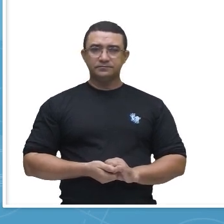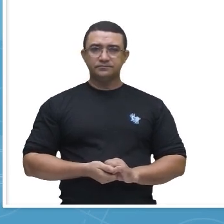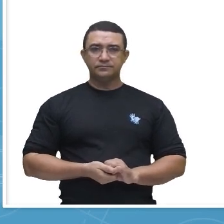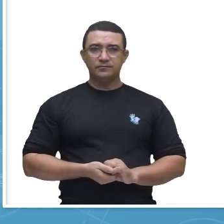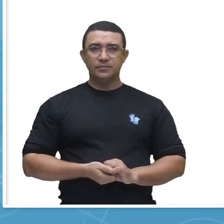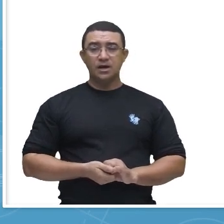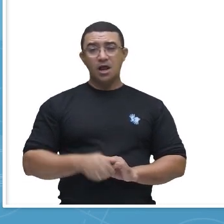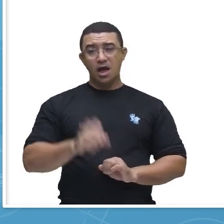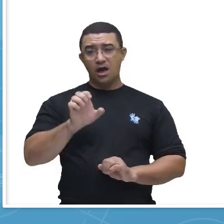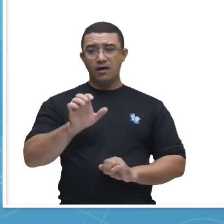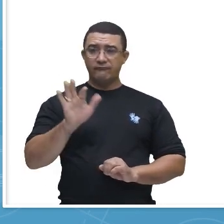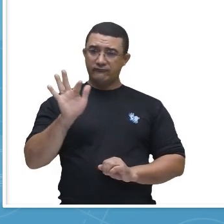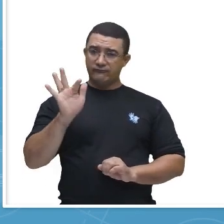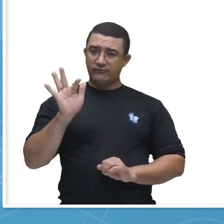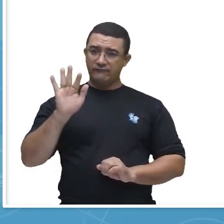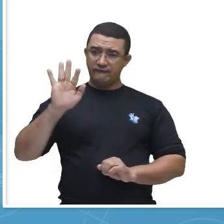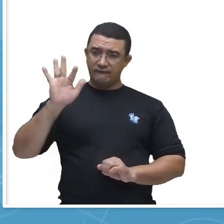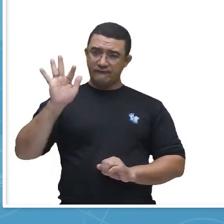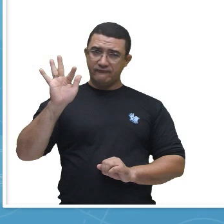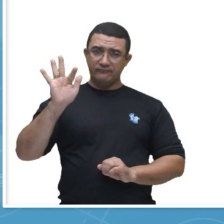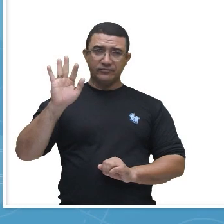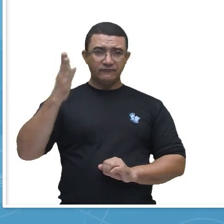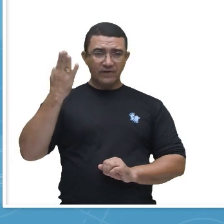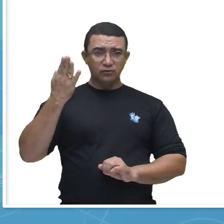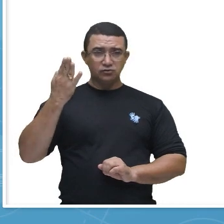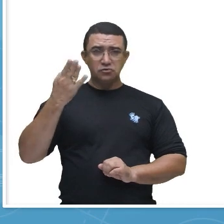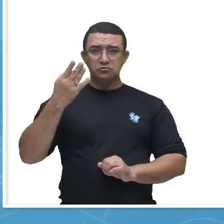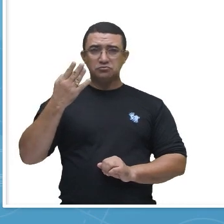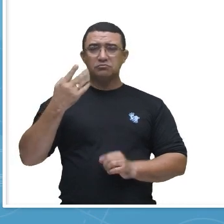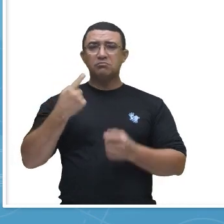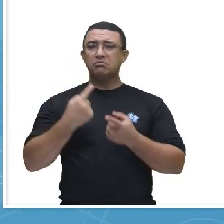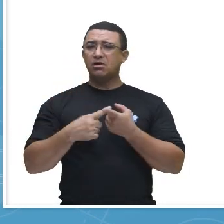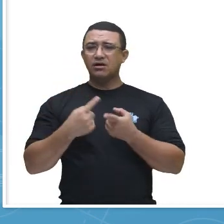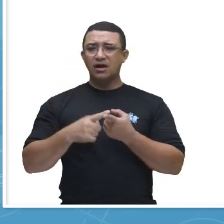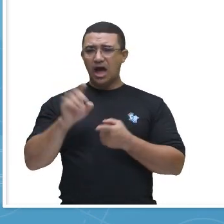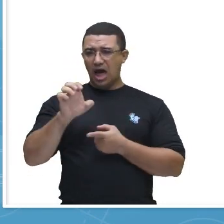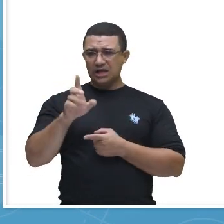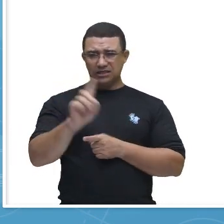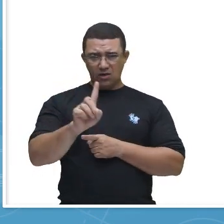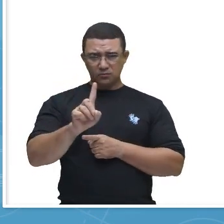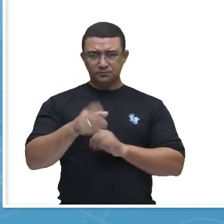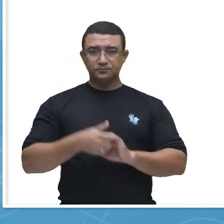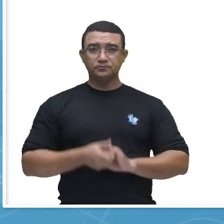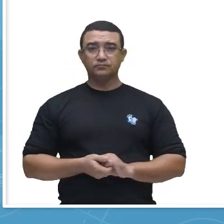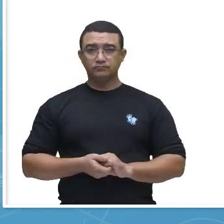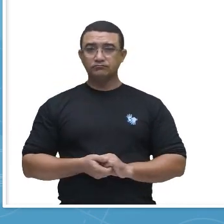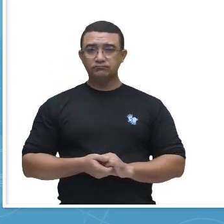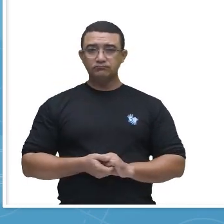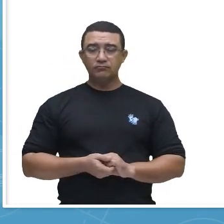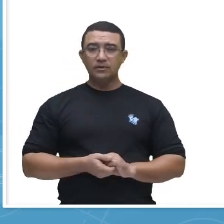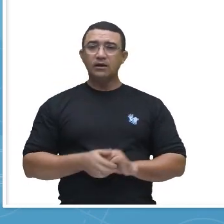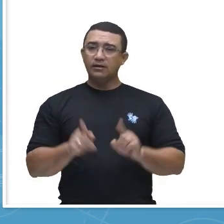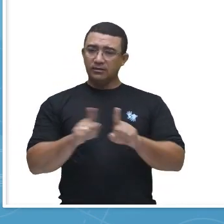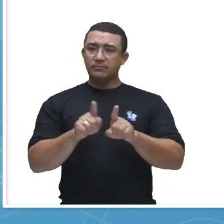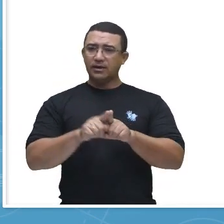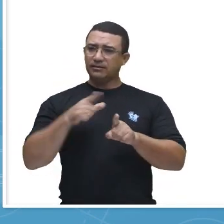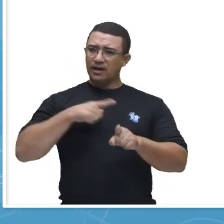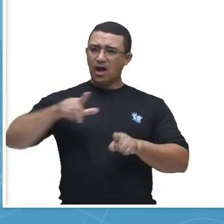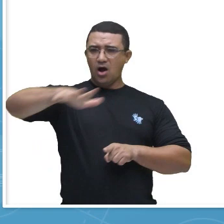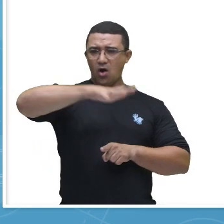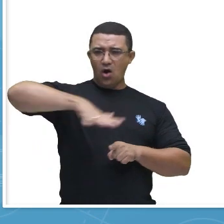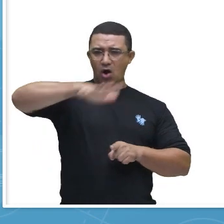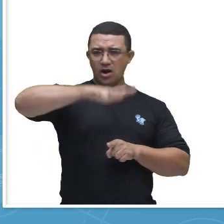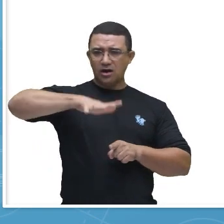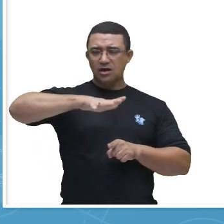intertropicais. E aí a letra E, tá? Por que que não é, professora, a letra E? Apesar de estar presente na zona